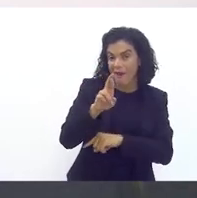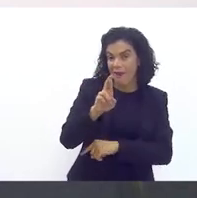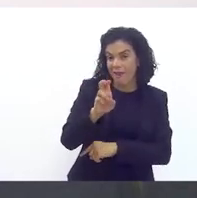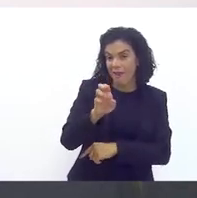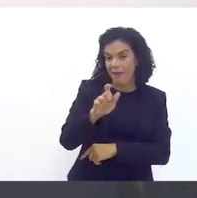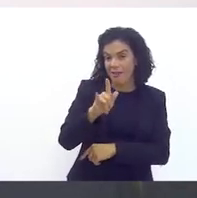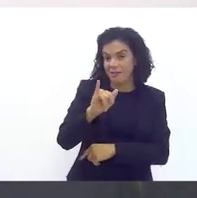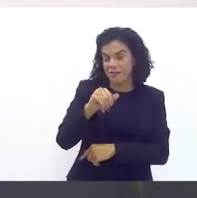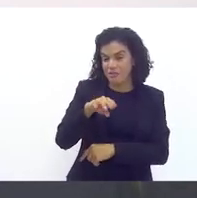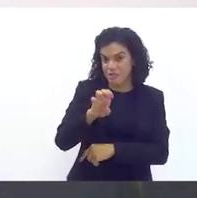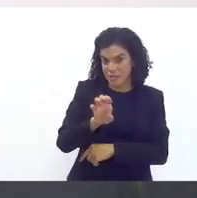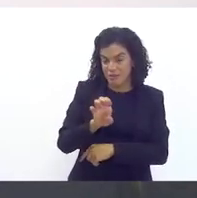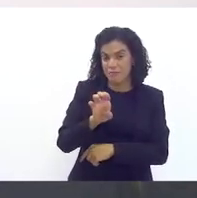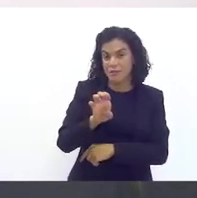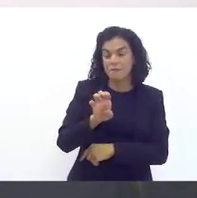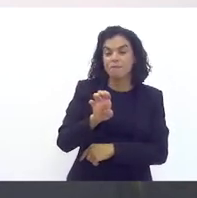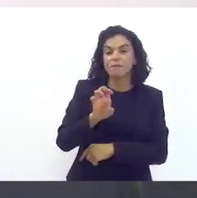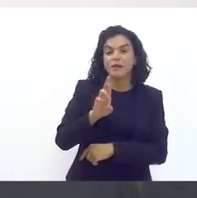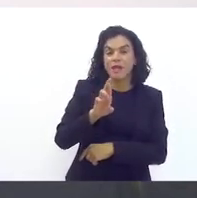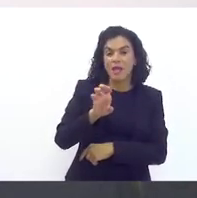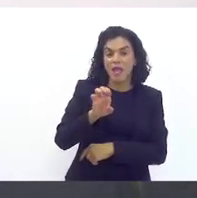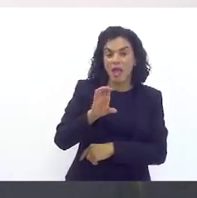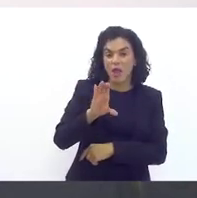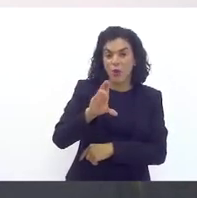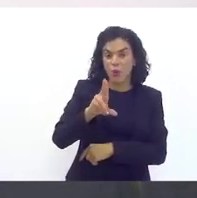criado em setembro de